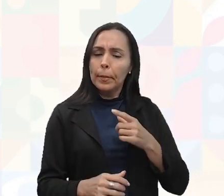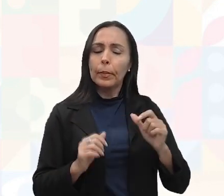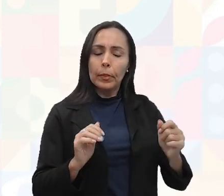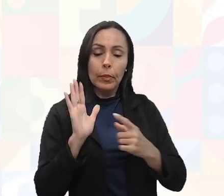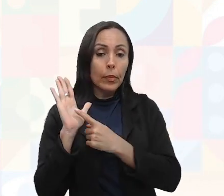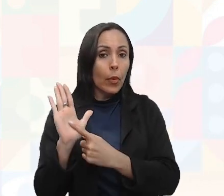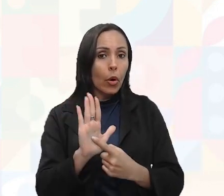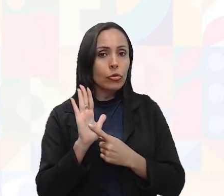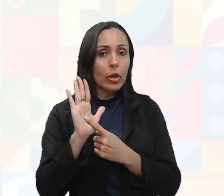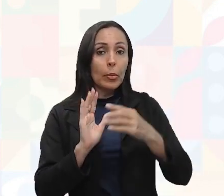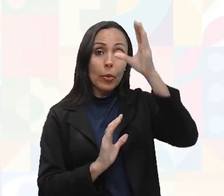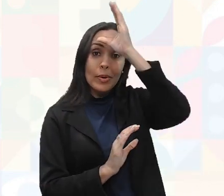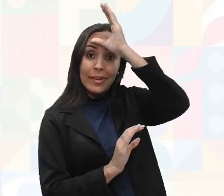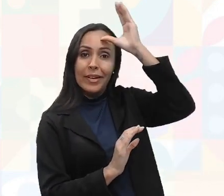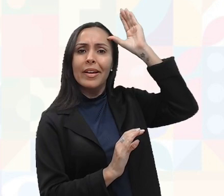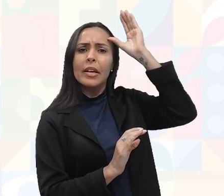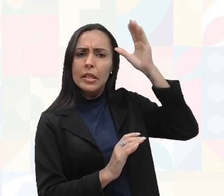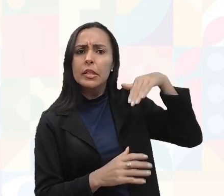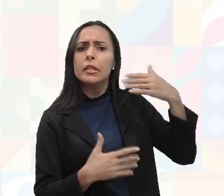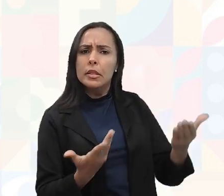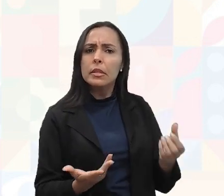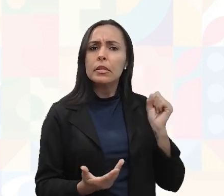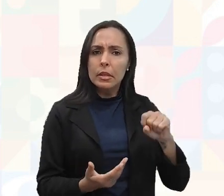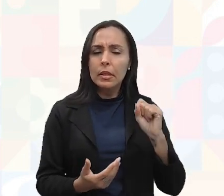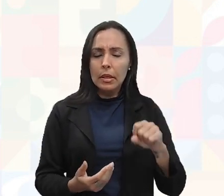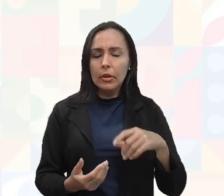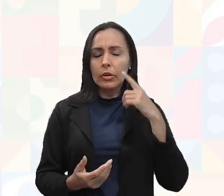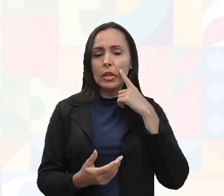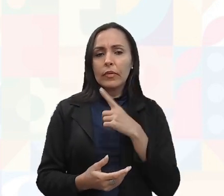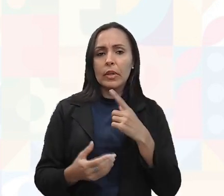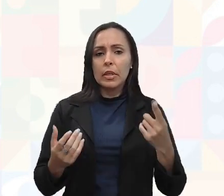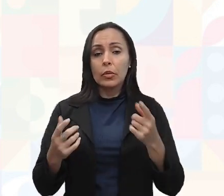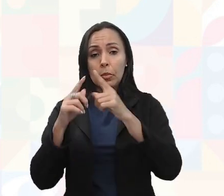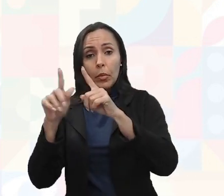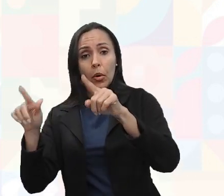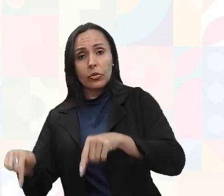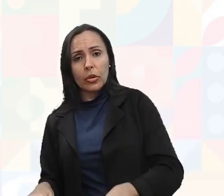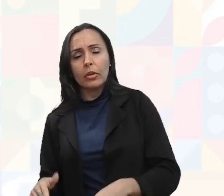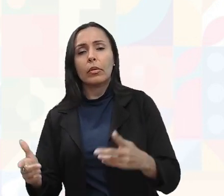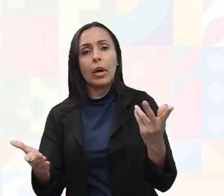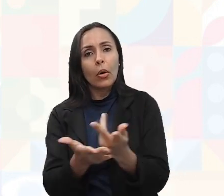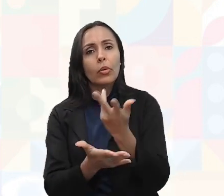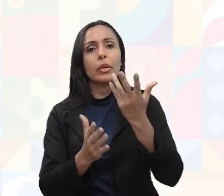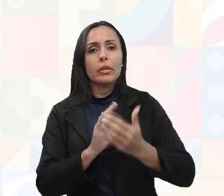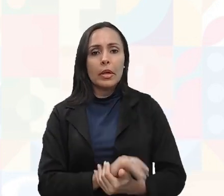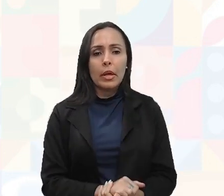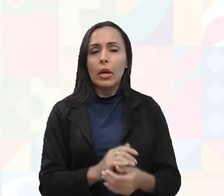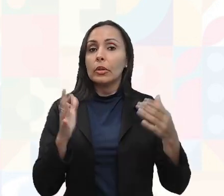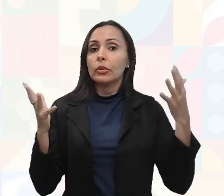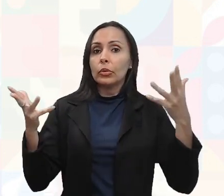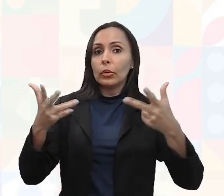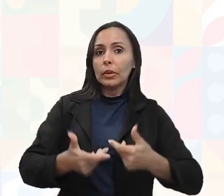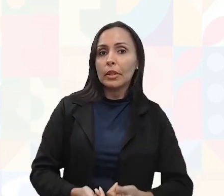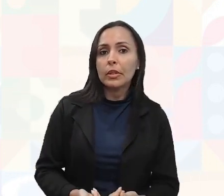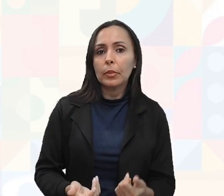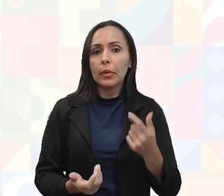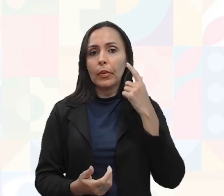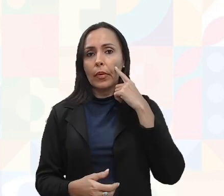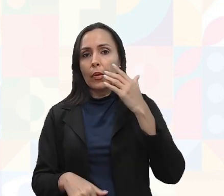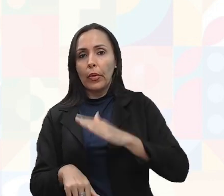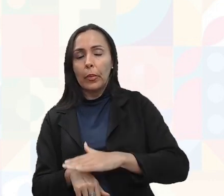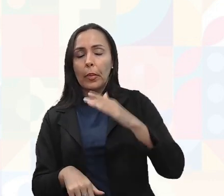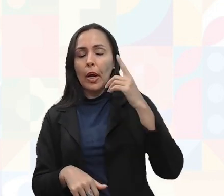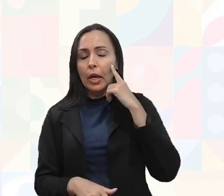nosso cliente, né, quem vai estar fazendo esse projeto acontecer, todo esse espaço com mais